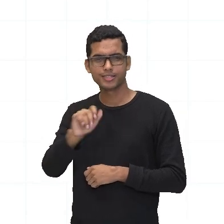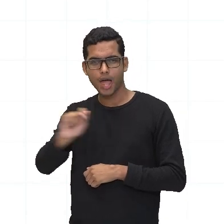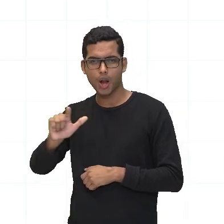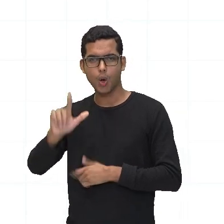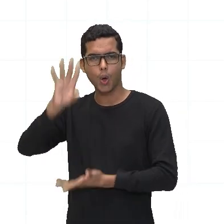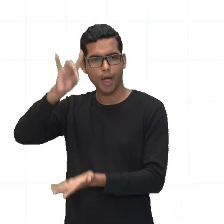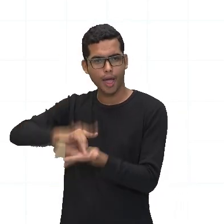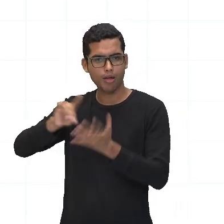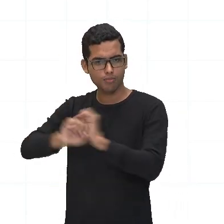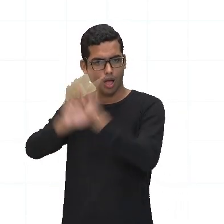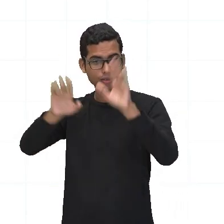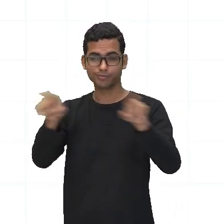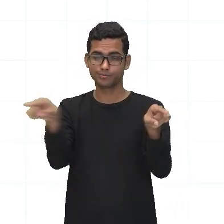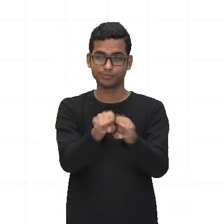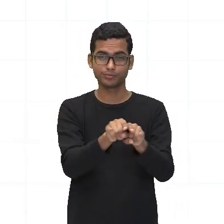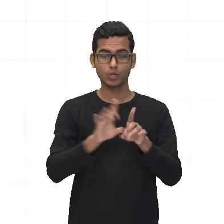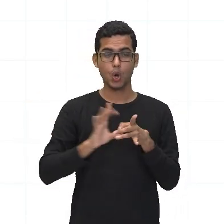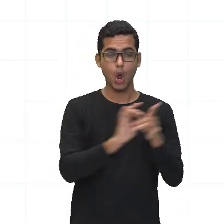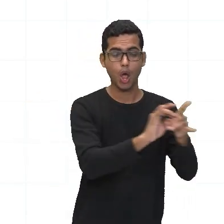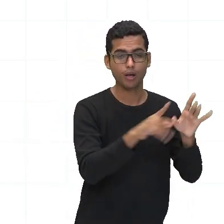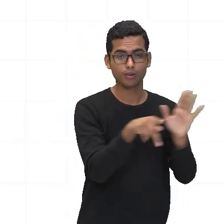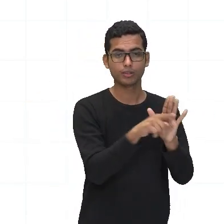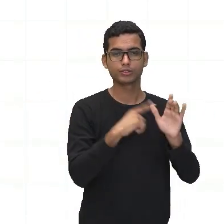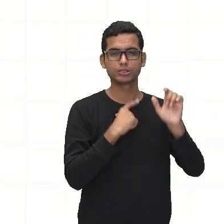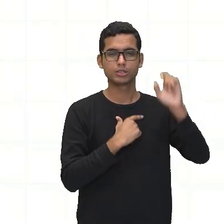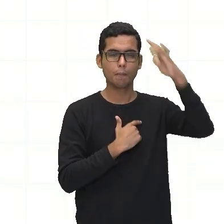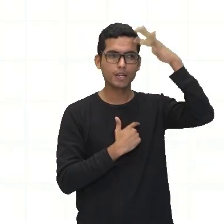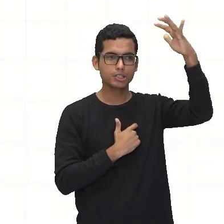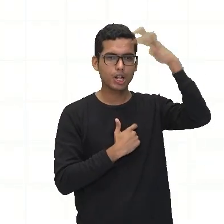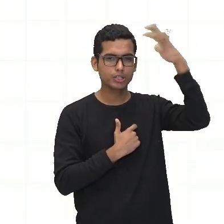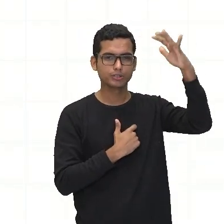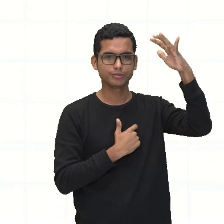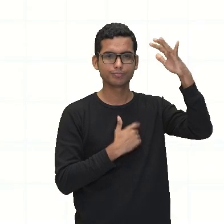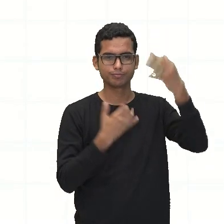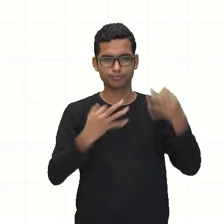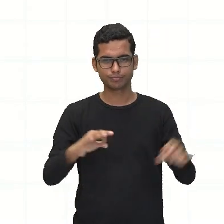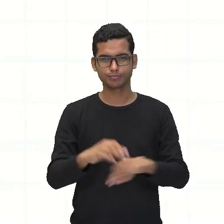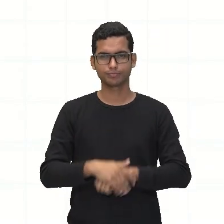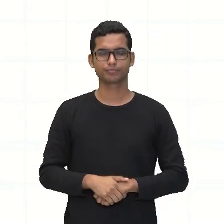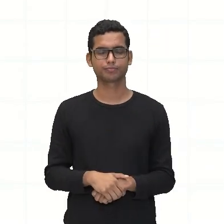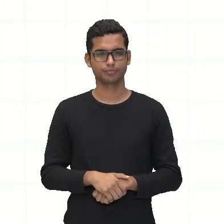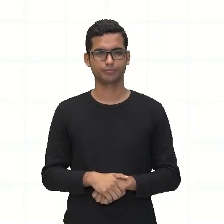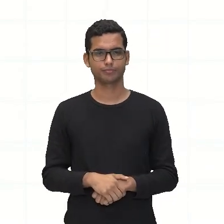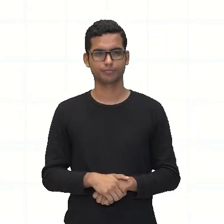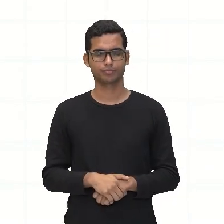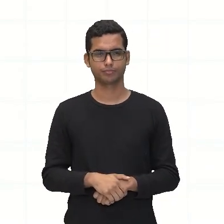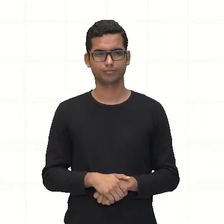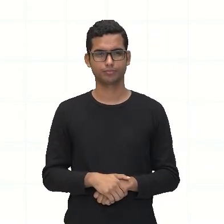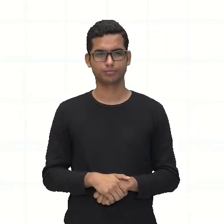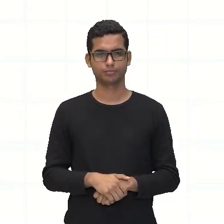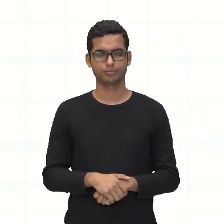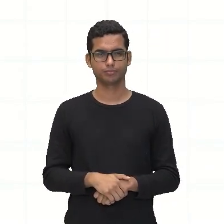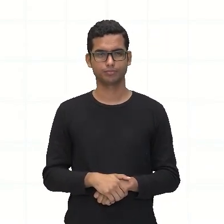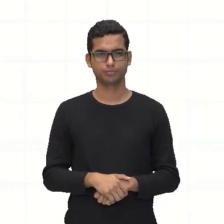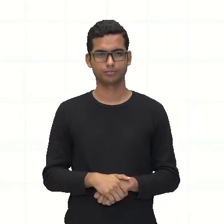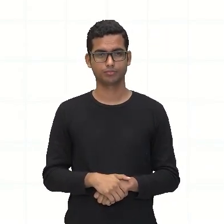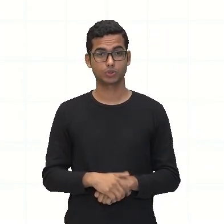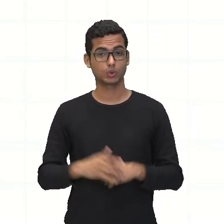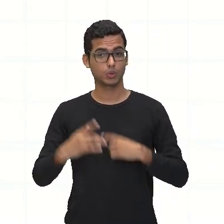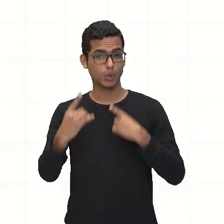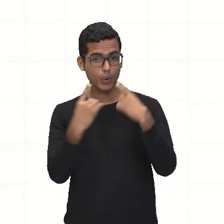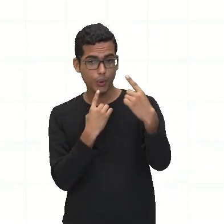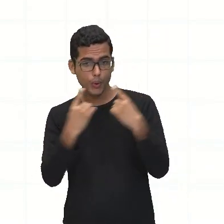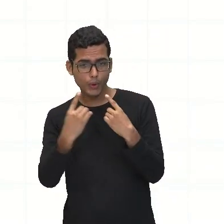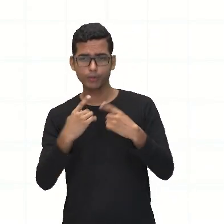o sentido figurado, né? A linguagem, ela possui esses dois sentidos. Você, quando dialoga,